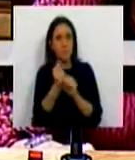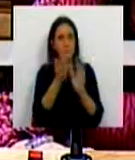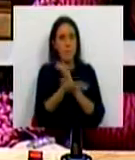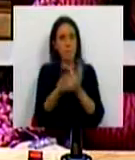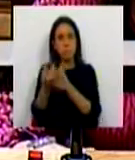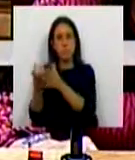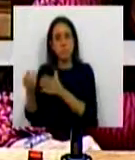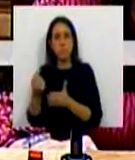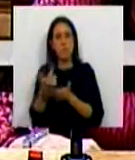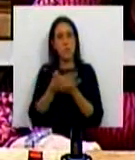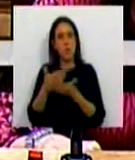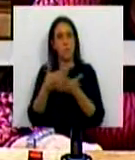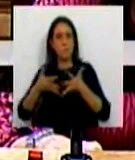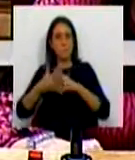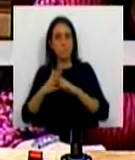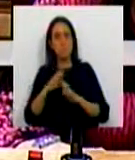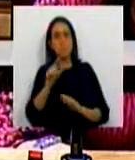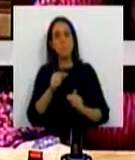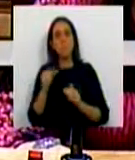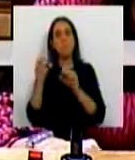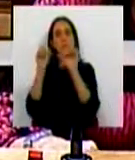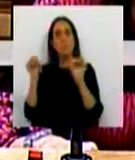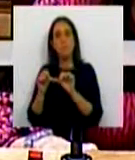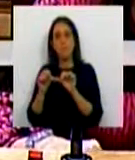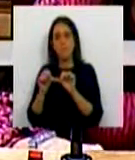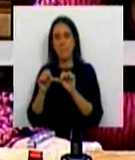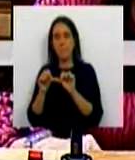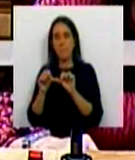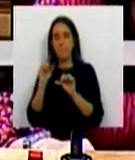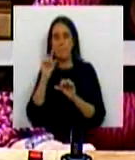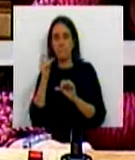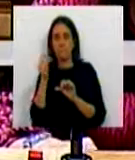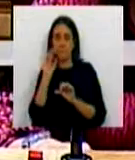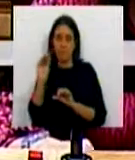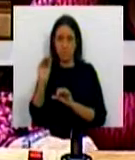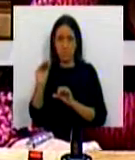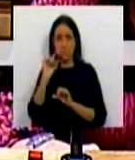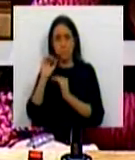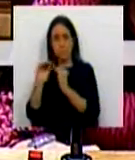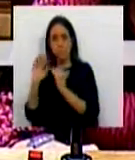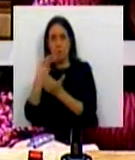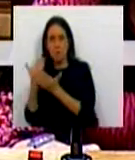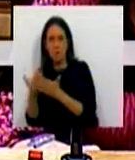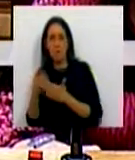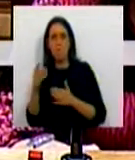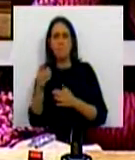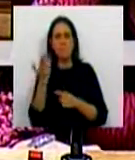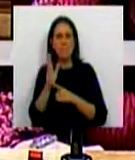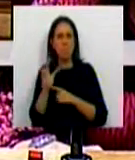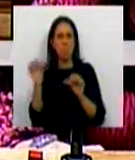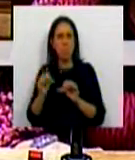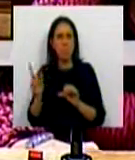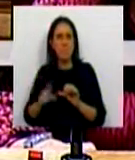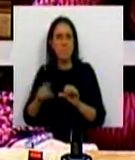económica, que era tempo de estabilizar o sistema financeiro depois de tantos maus exemplos e das costas voltadas para que se